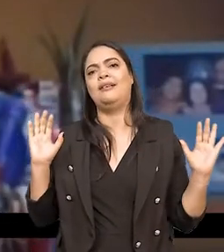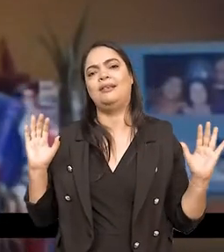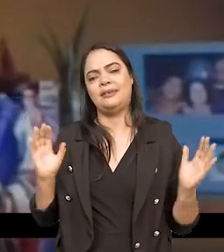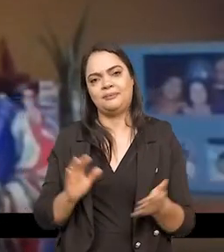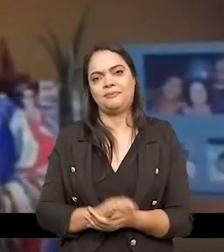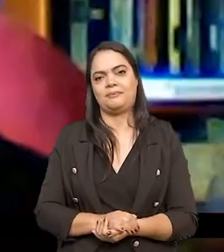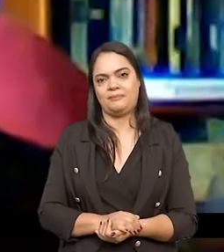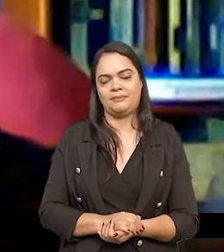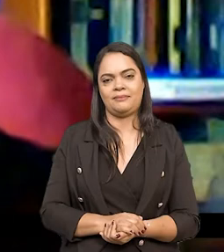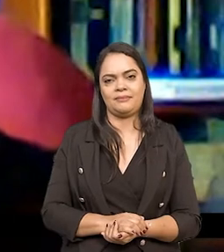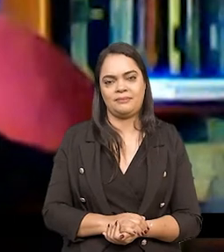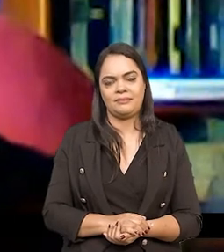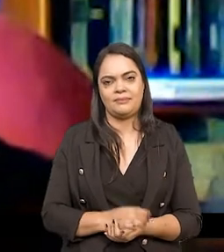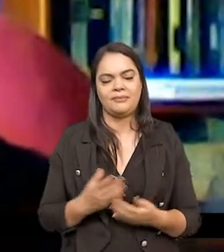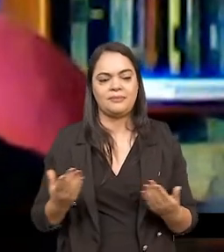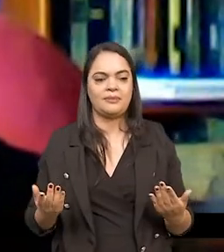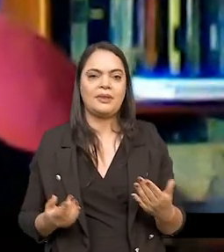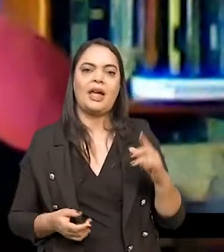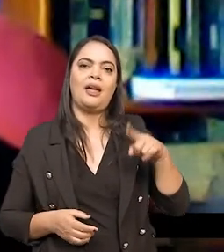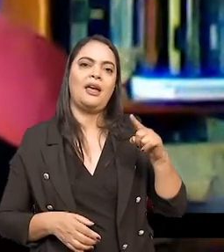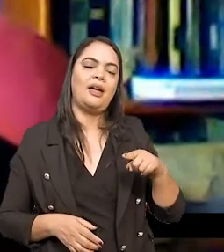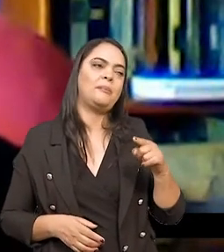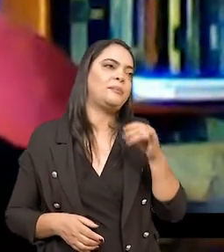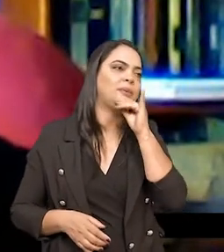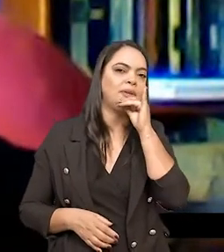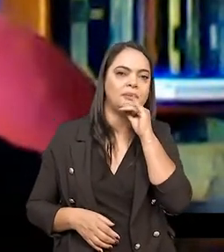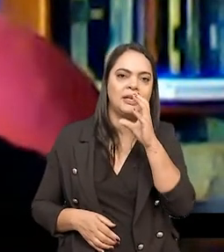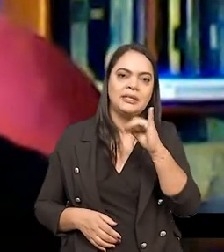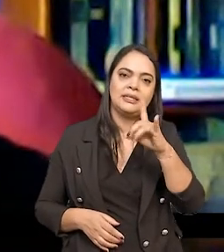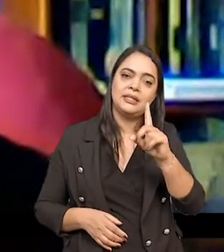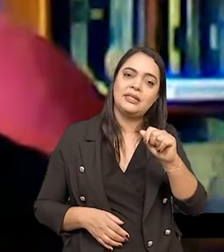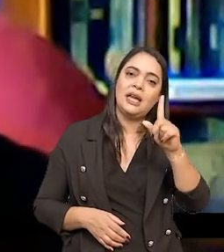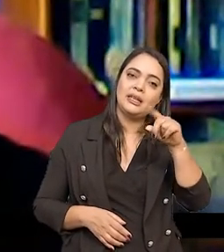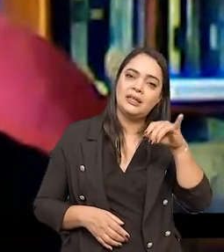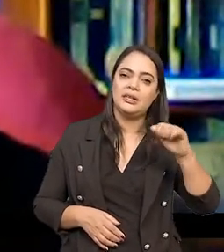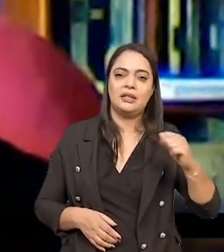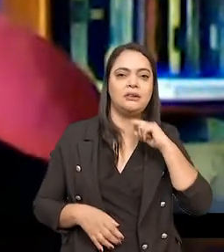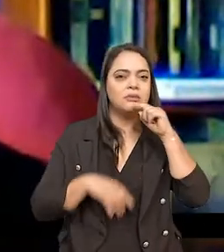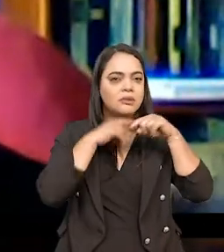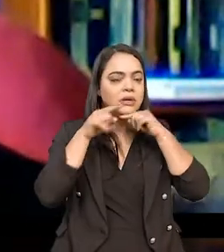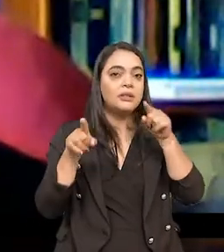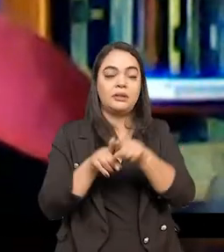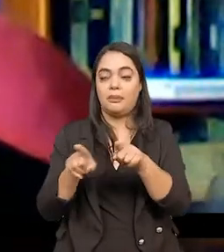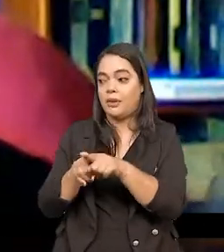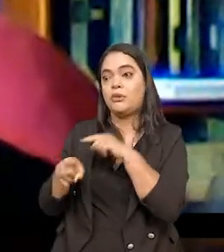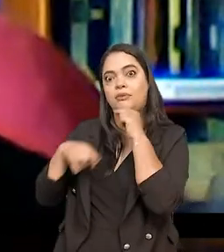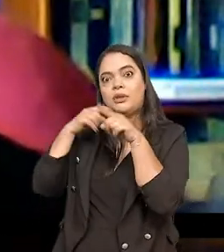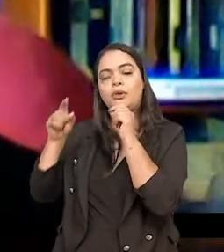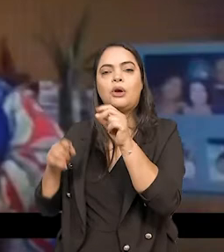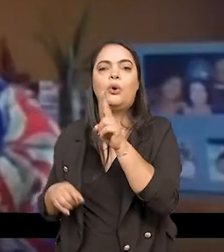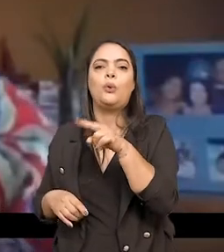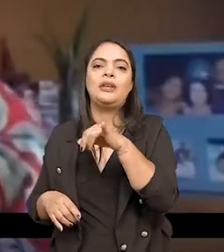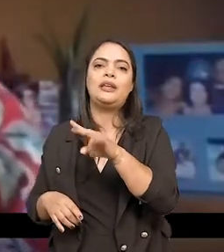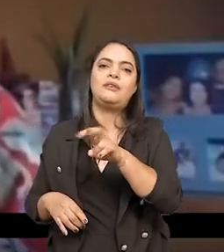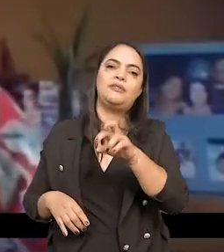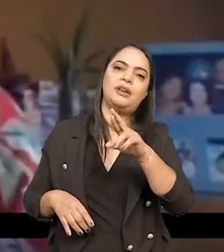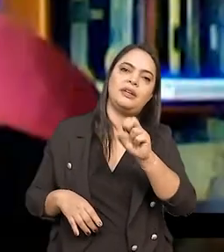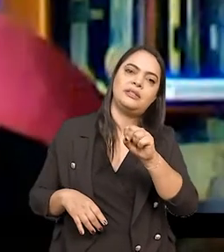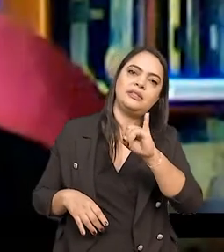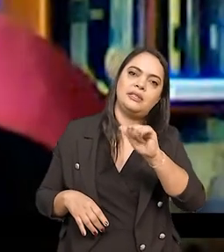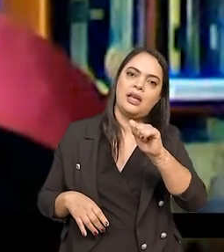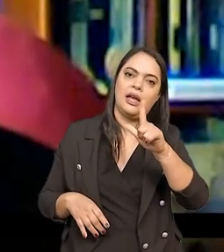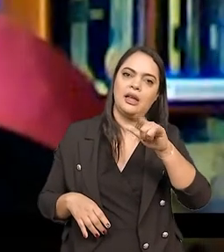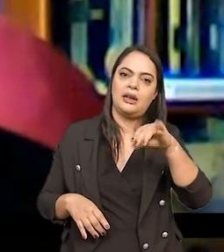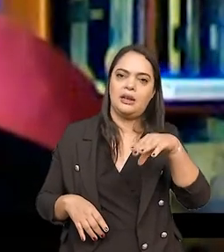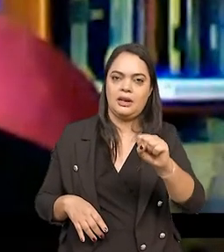A gente colocar tem que partir... suspeita, assim como cidadania, colocar em suspeita também o conceito de universalismo. É. Tem que começar a colocar em